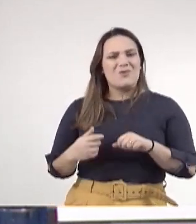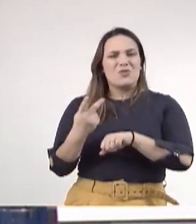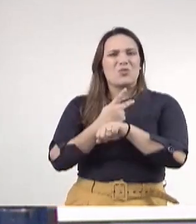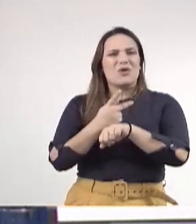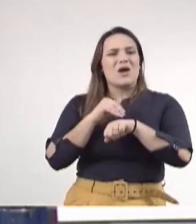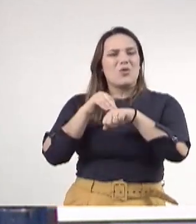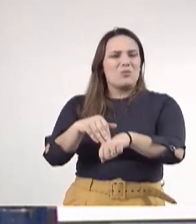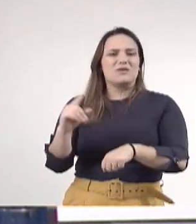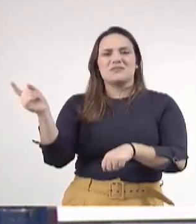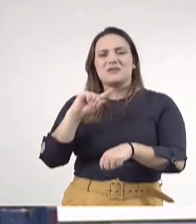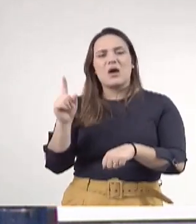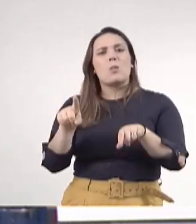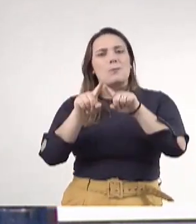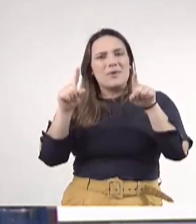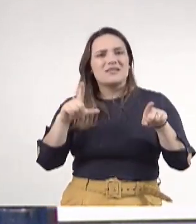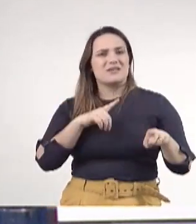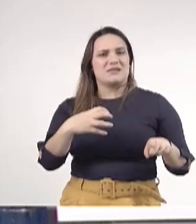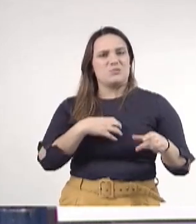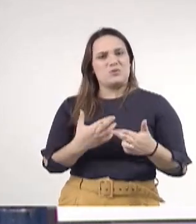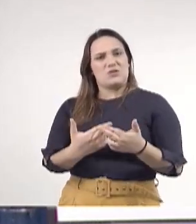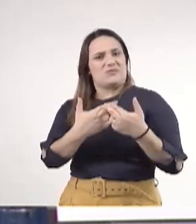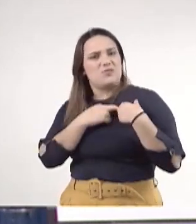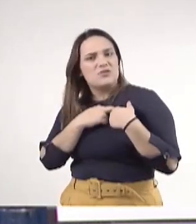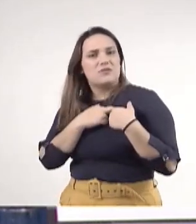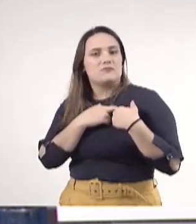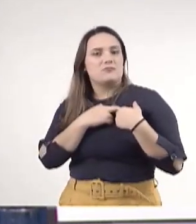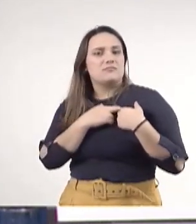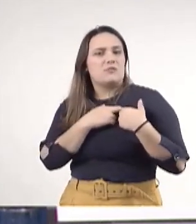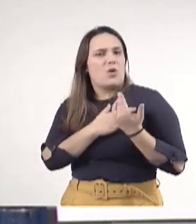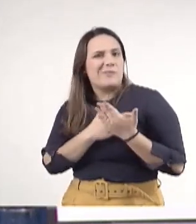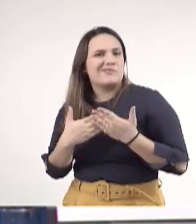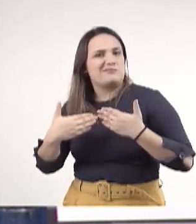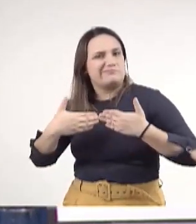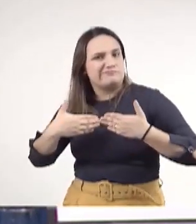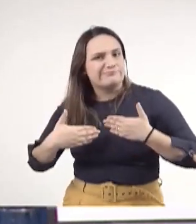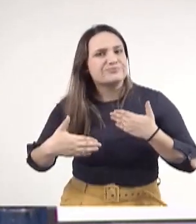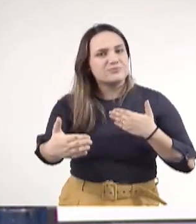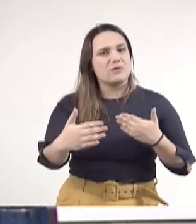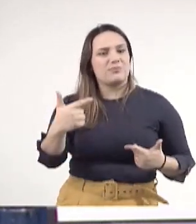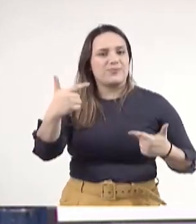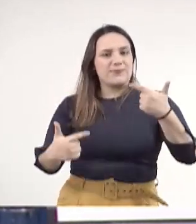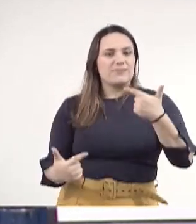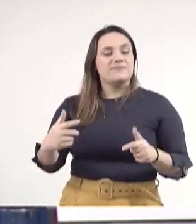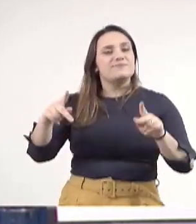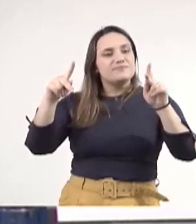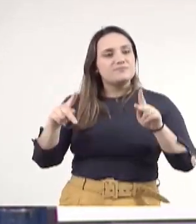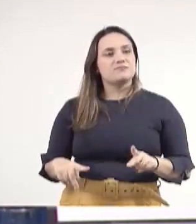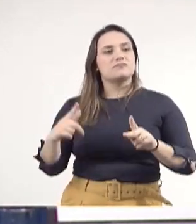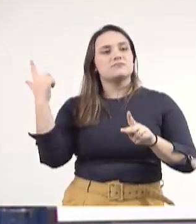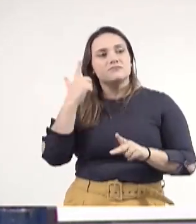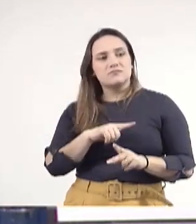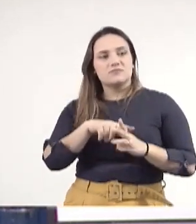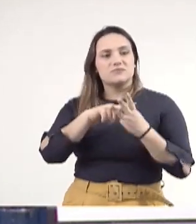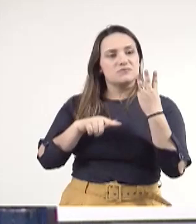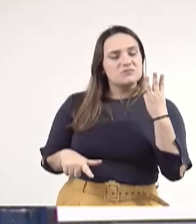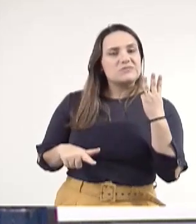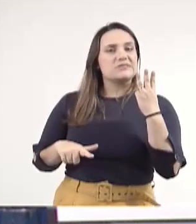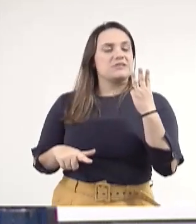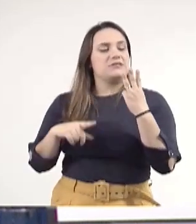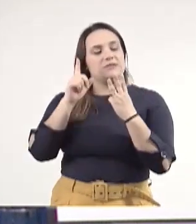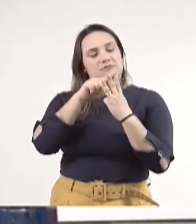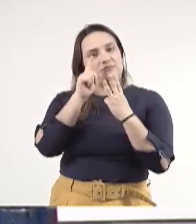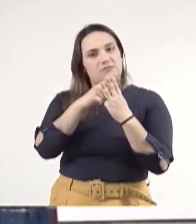mas agir com responsabilidade para que daqui para frente essas políticas públicas unam esses três